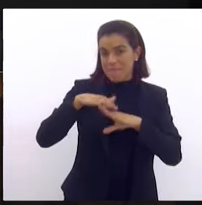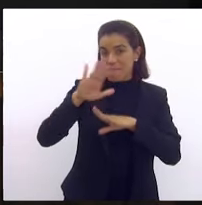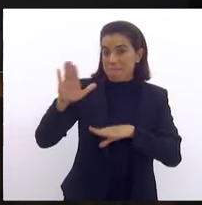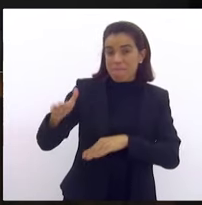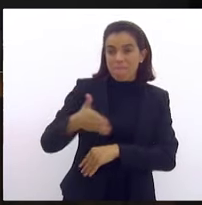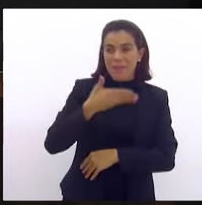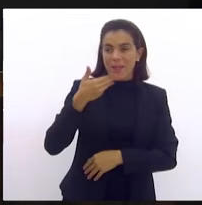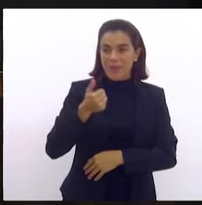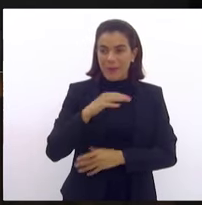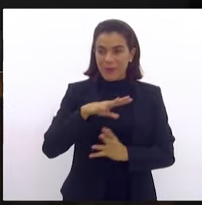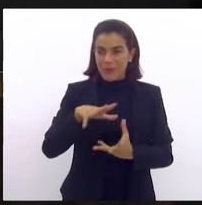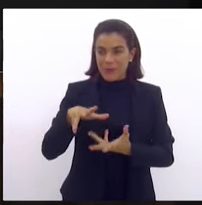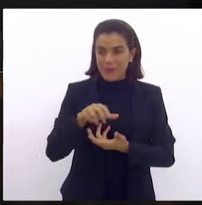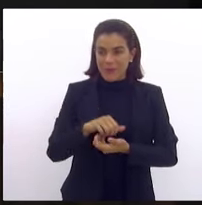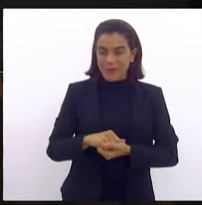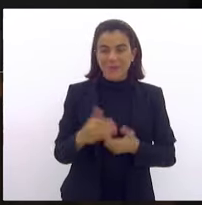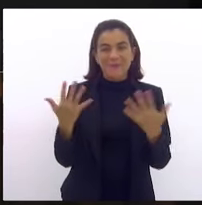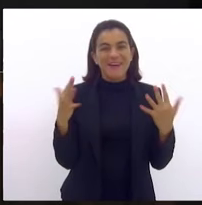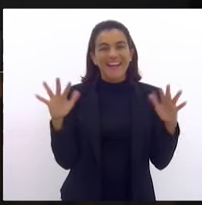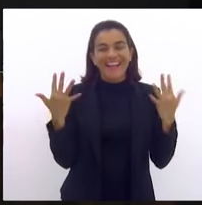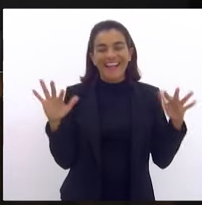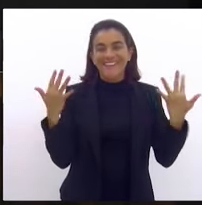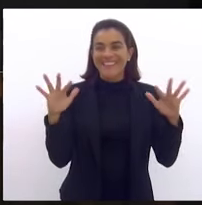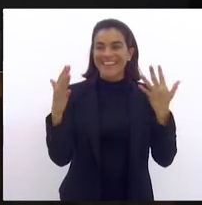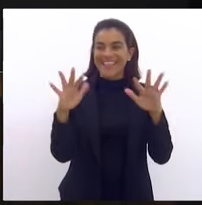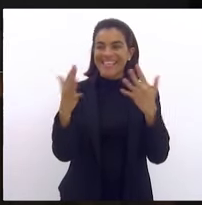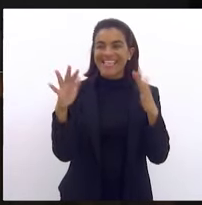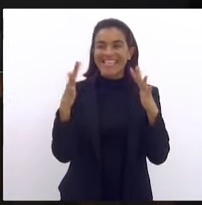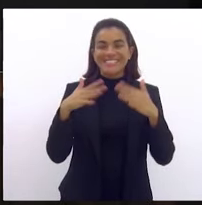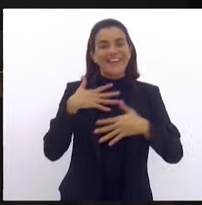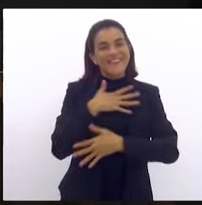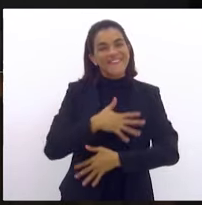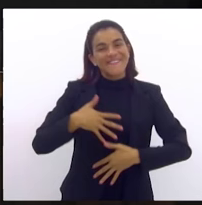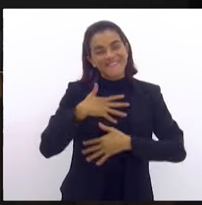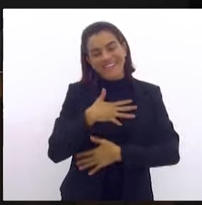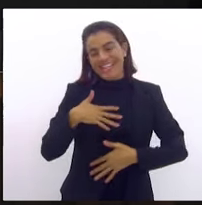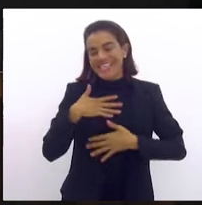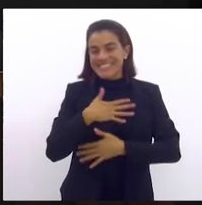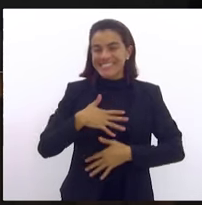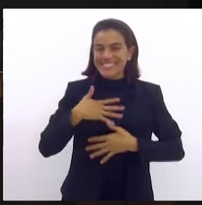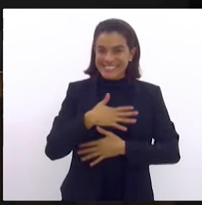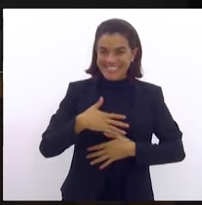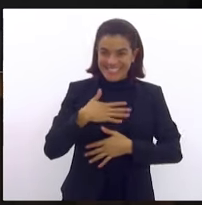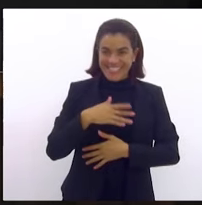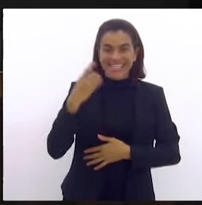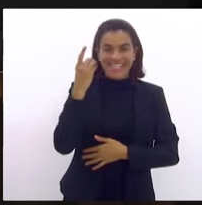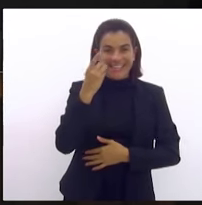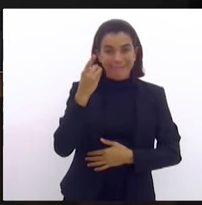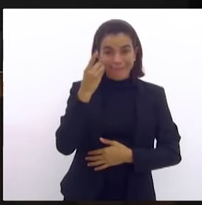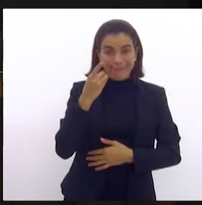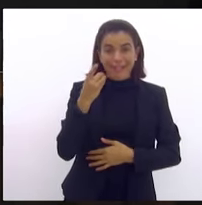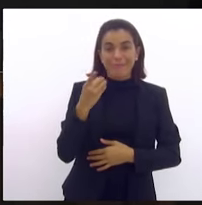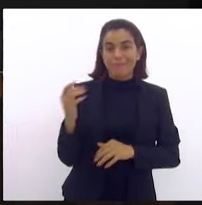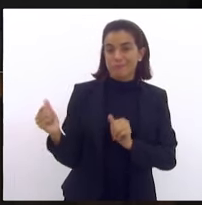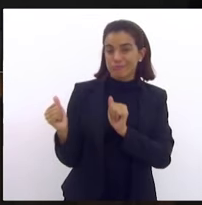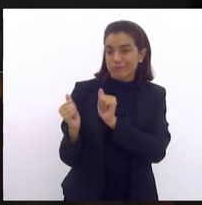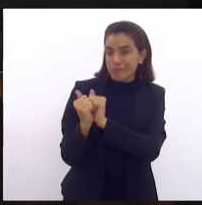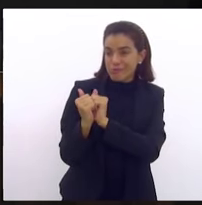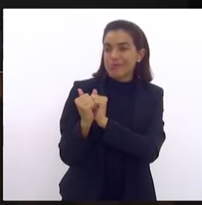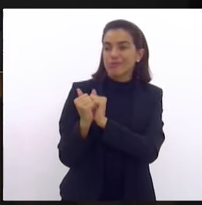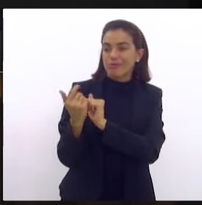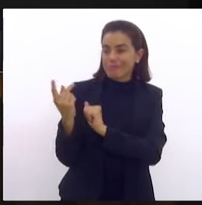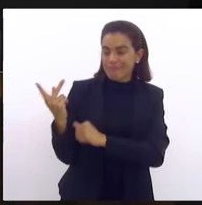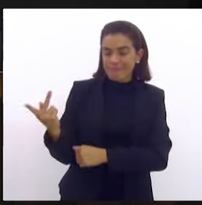mundo. Então, parabéns por este parlamento, foi um prazer muito grande, deputado Librelon, ao teu lado, assinar